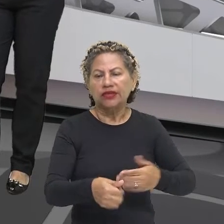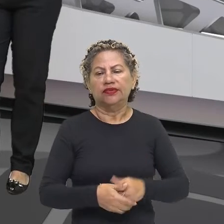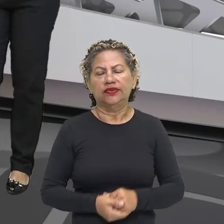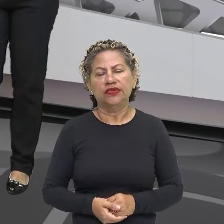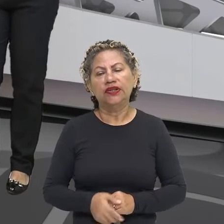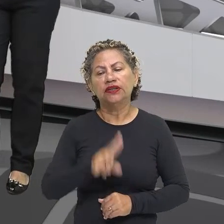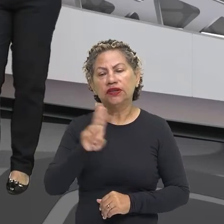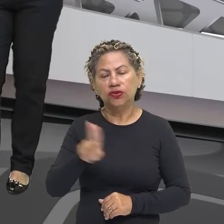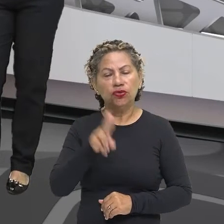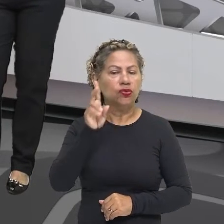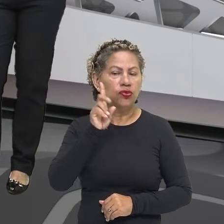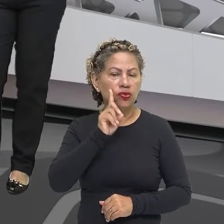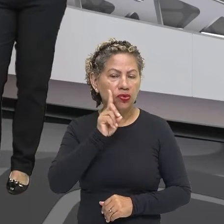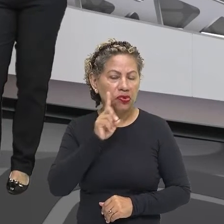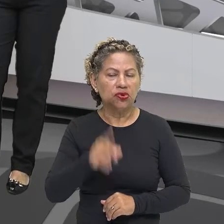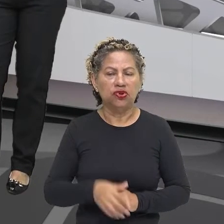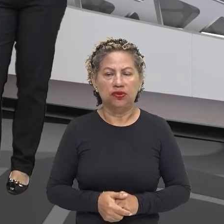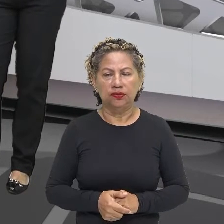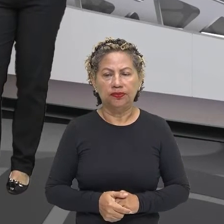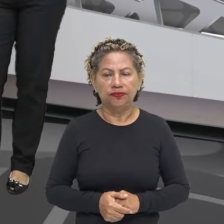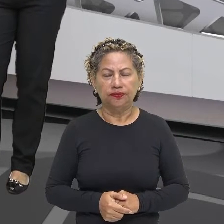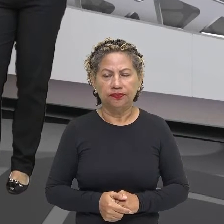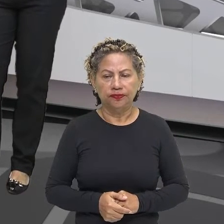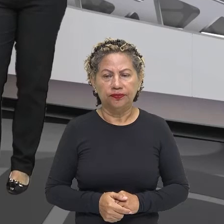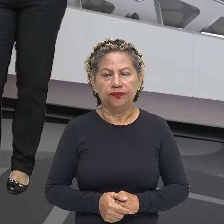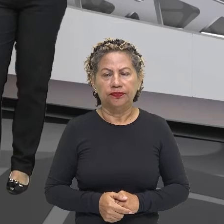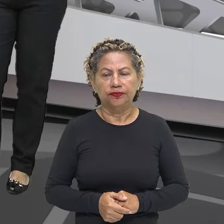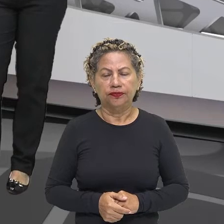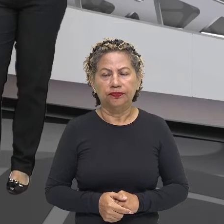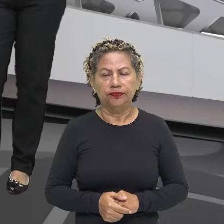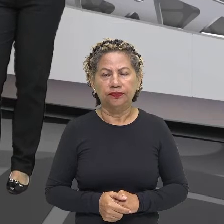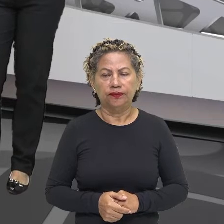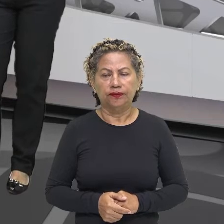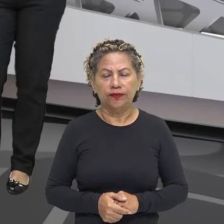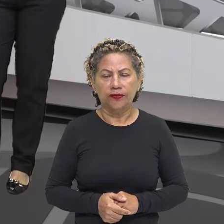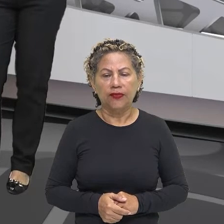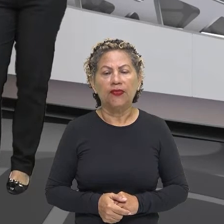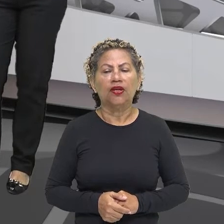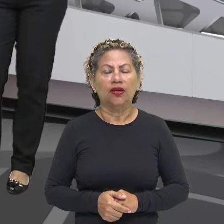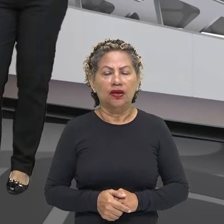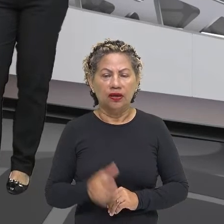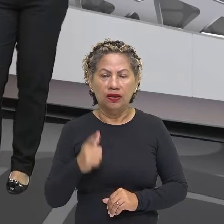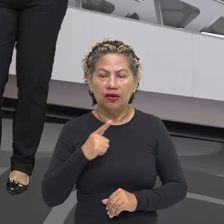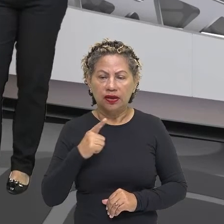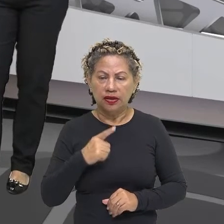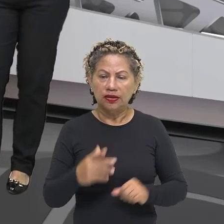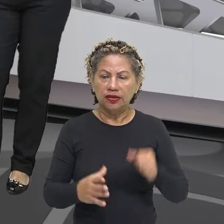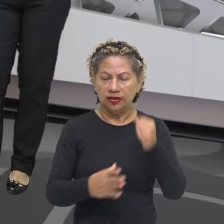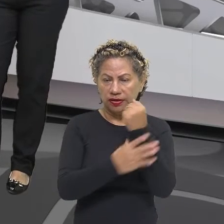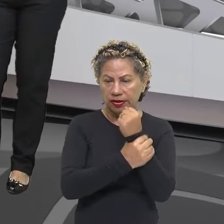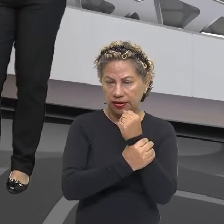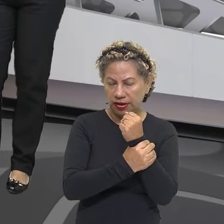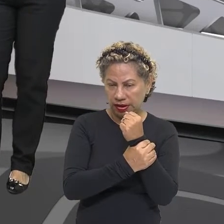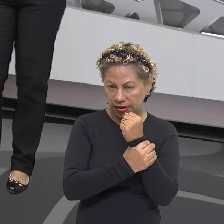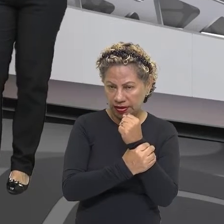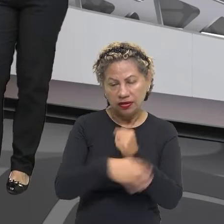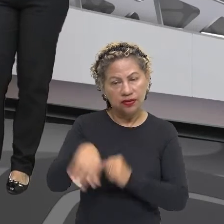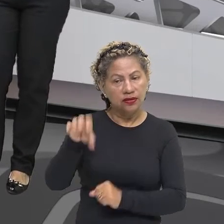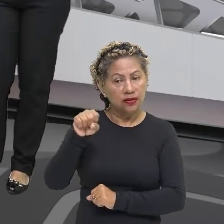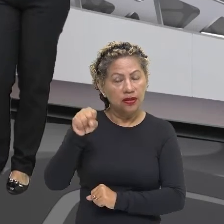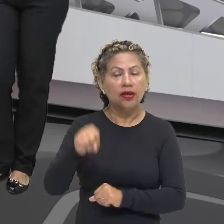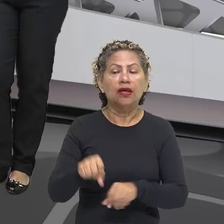tipos de hardwares físicos, né? Como o próprio HD externo, o próprio